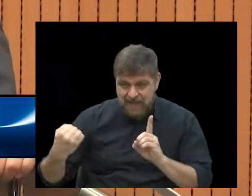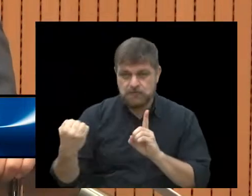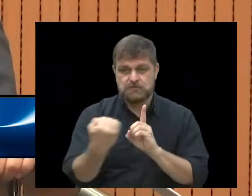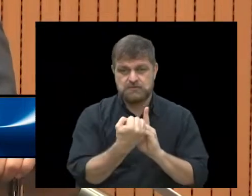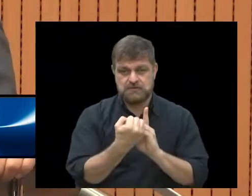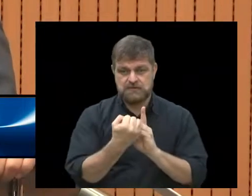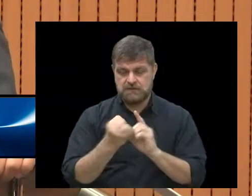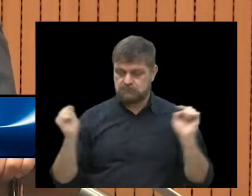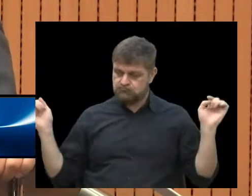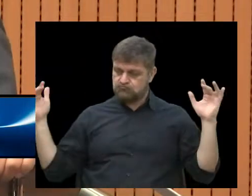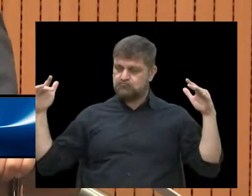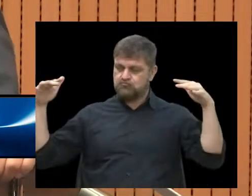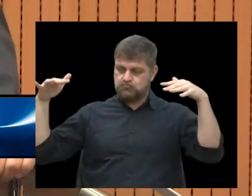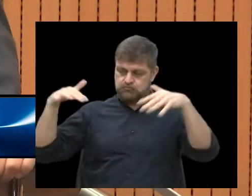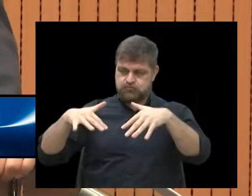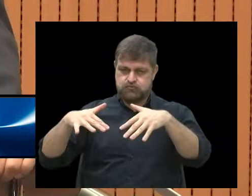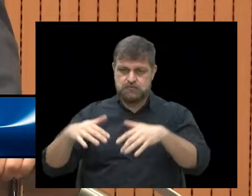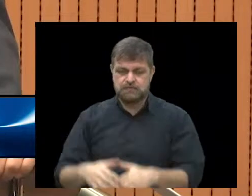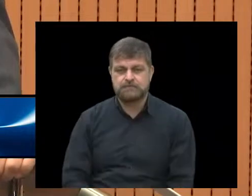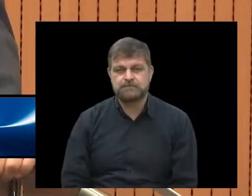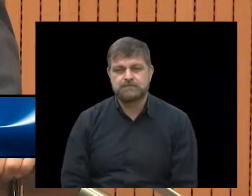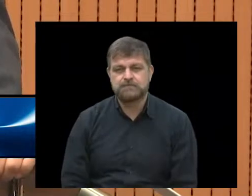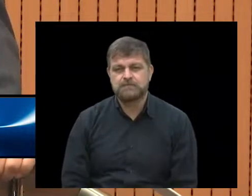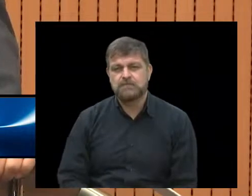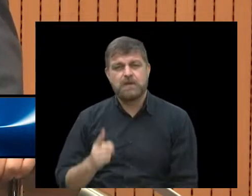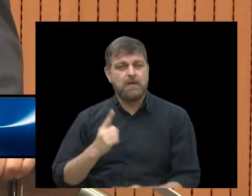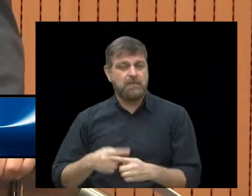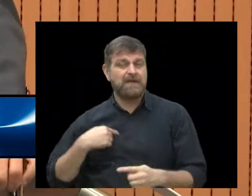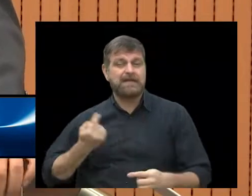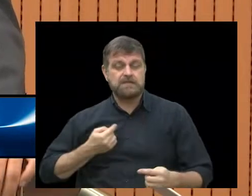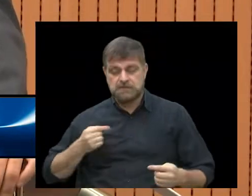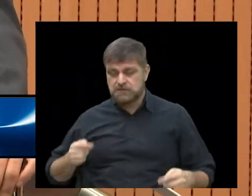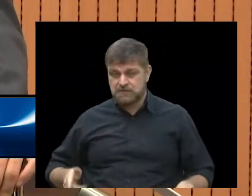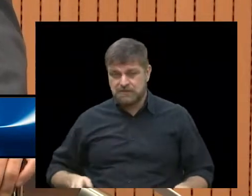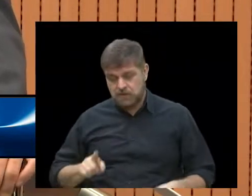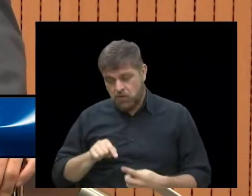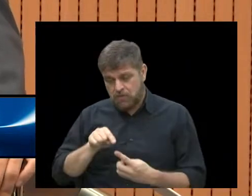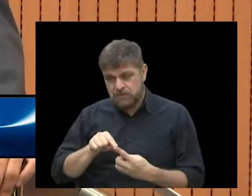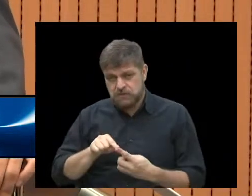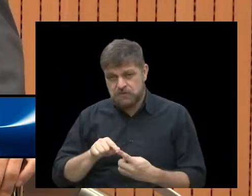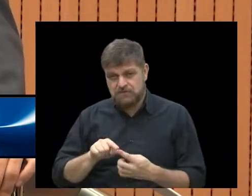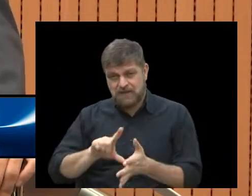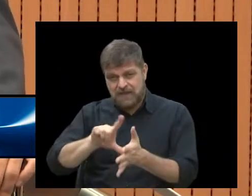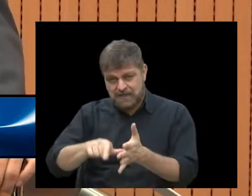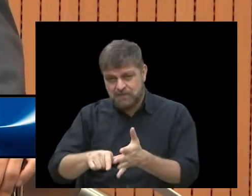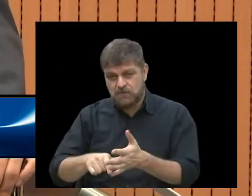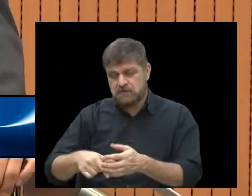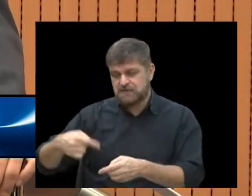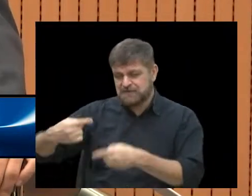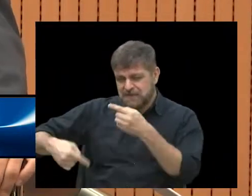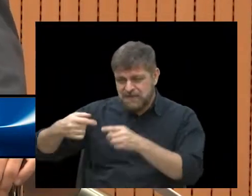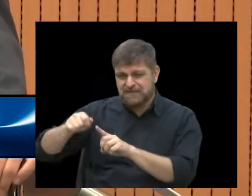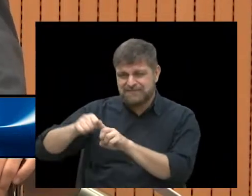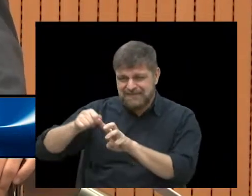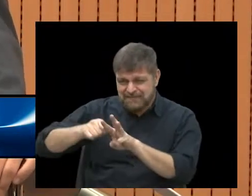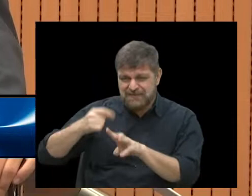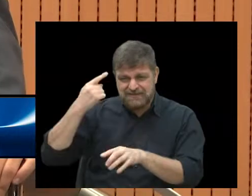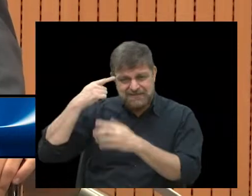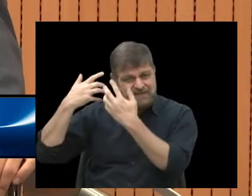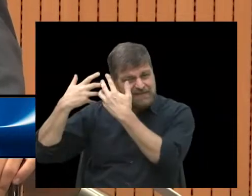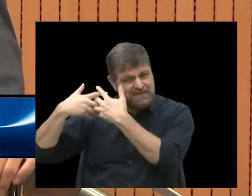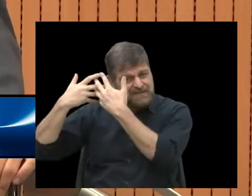sociedade campineira. E a motivação é que a gente possa, após meses de debate e